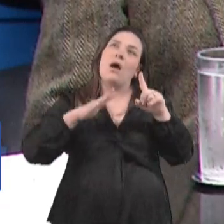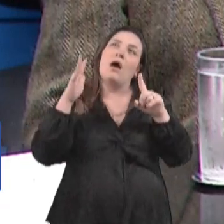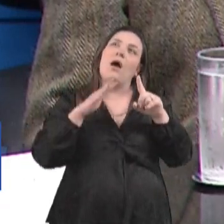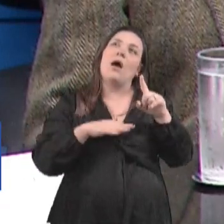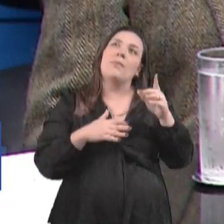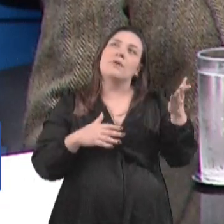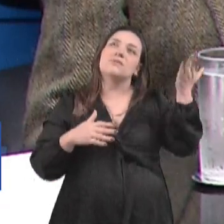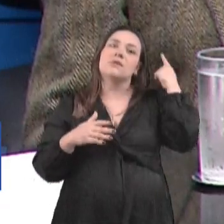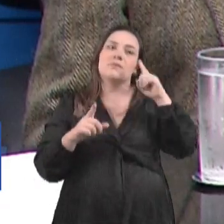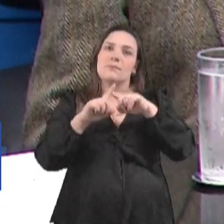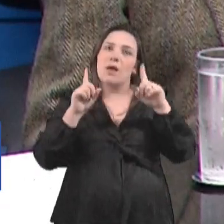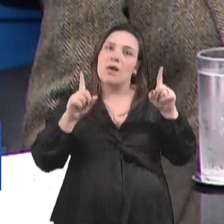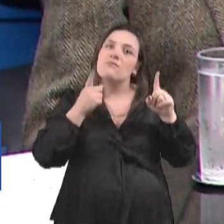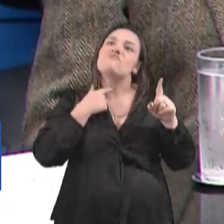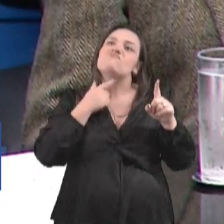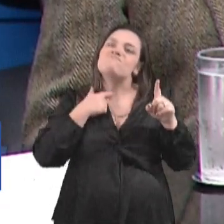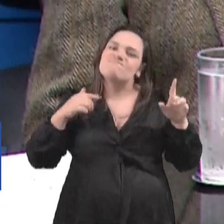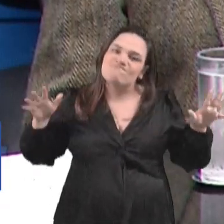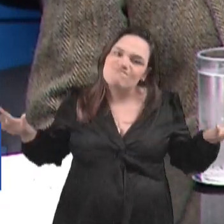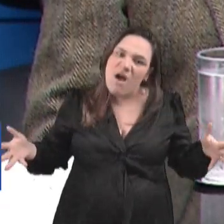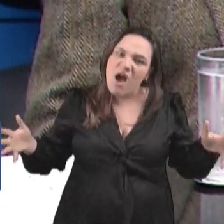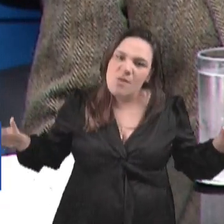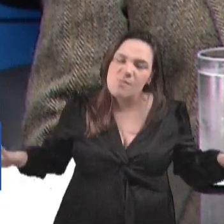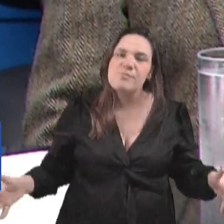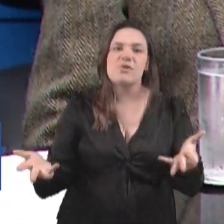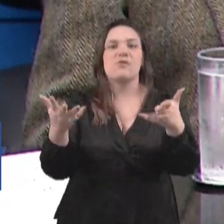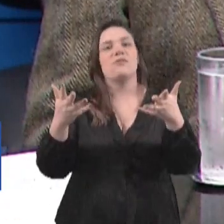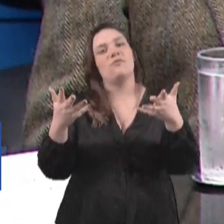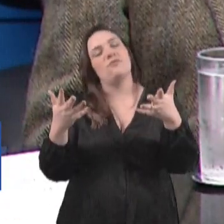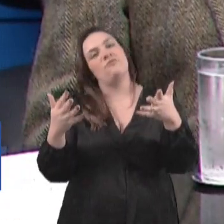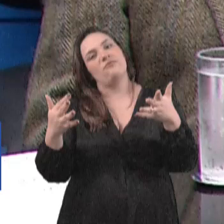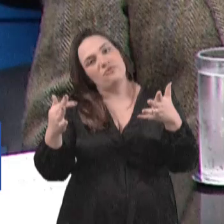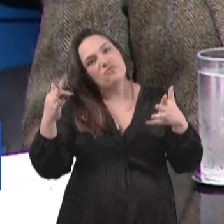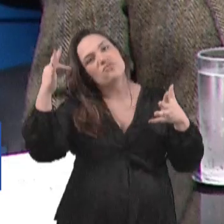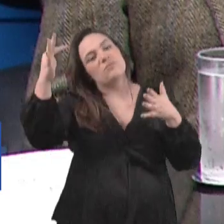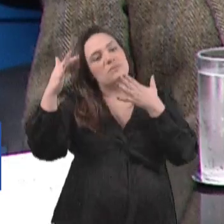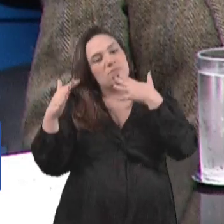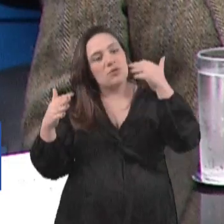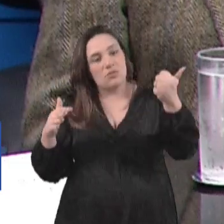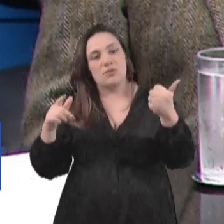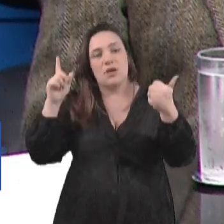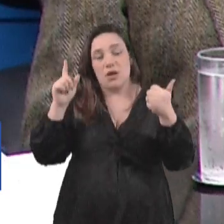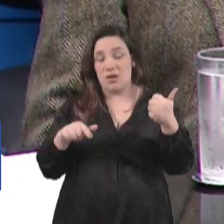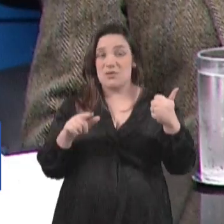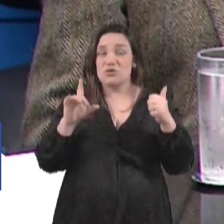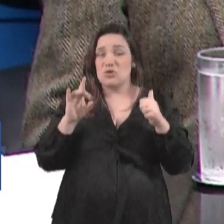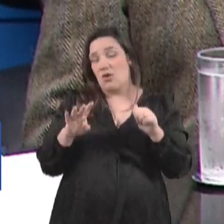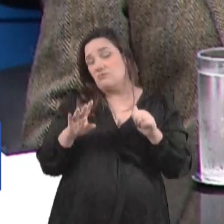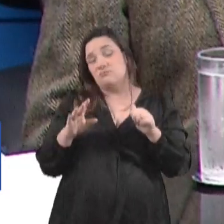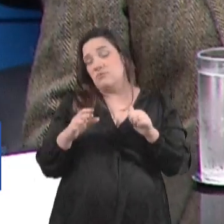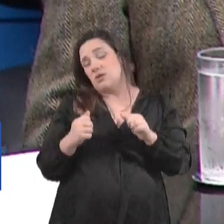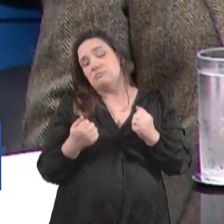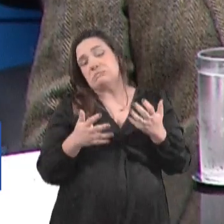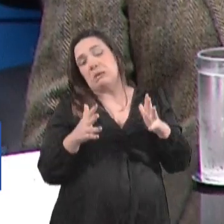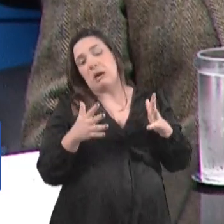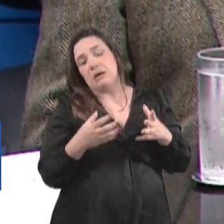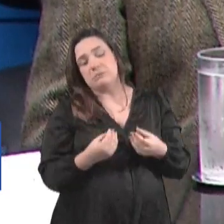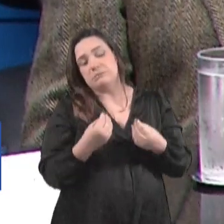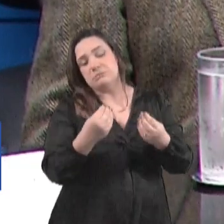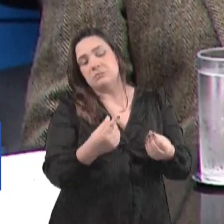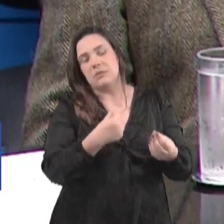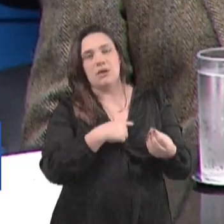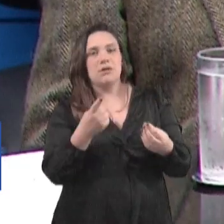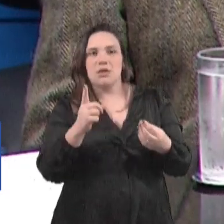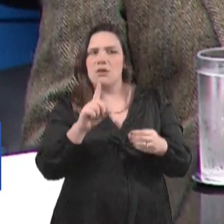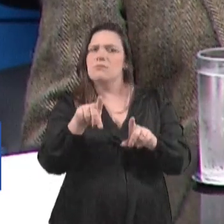um impulso para o presente e um chamado para o futuro. Que esta comenda não seja apenas um reconhecimento, mas também